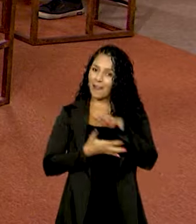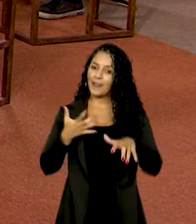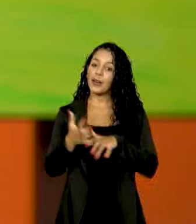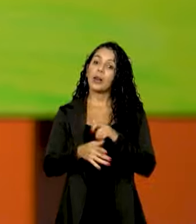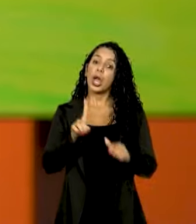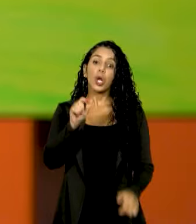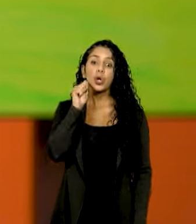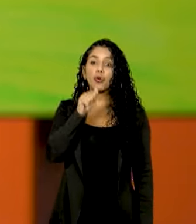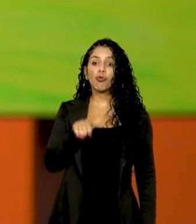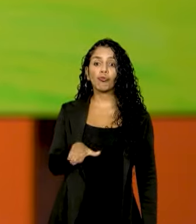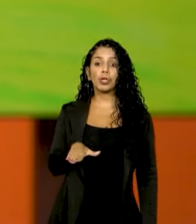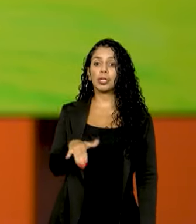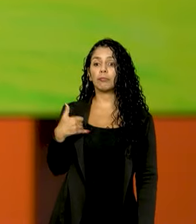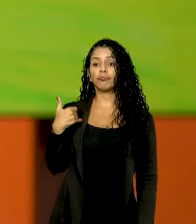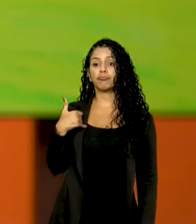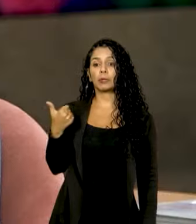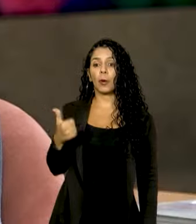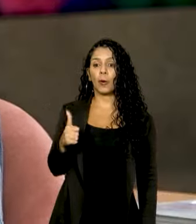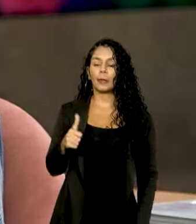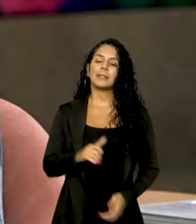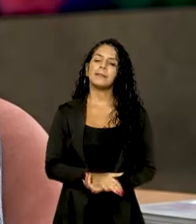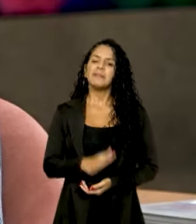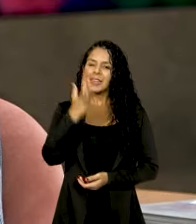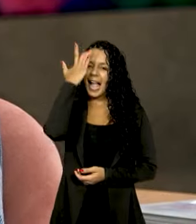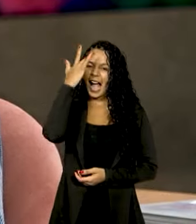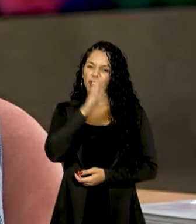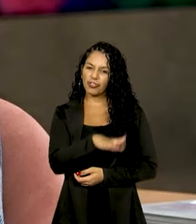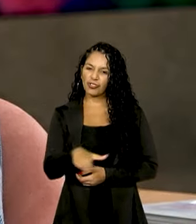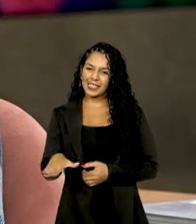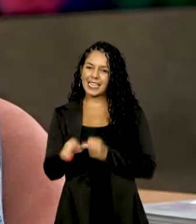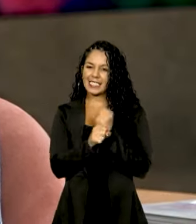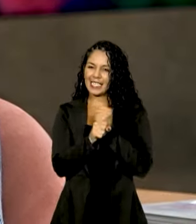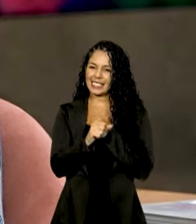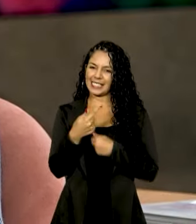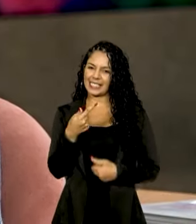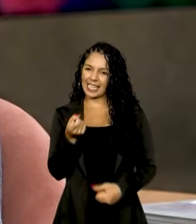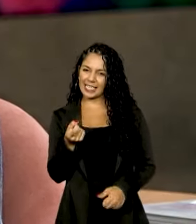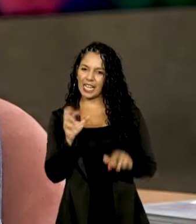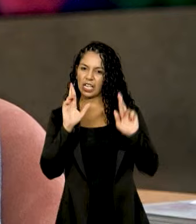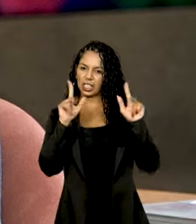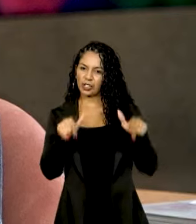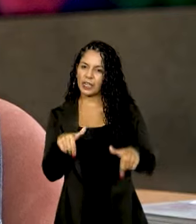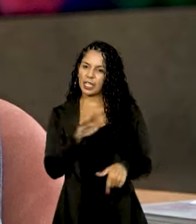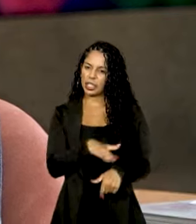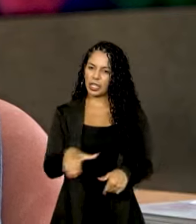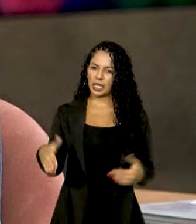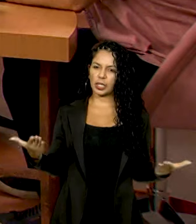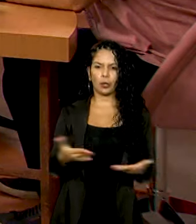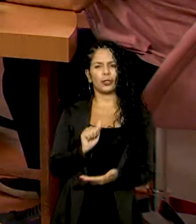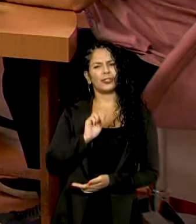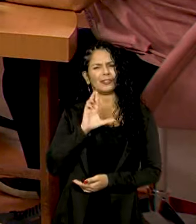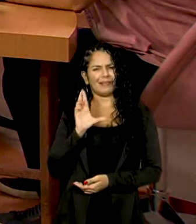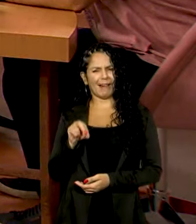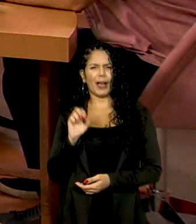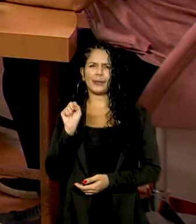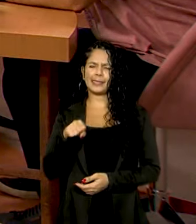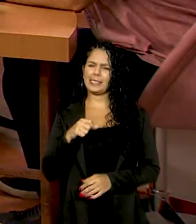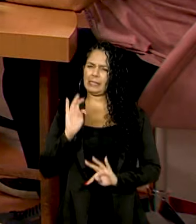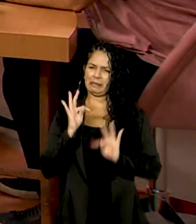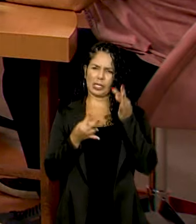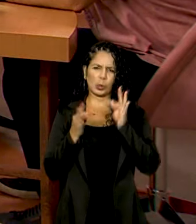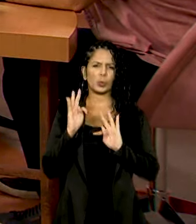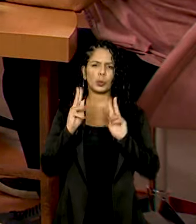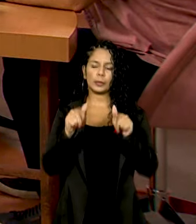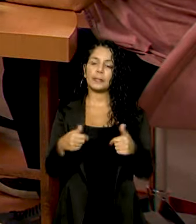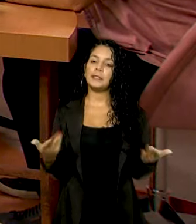uma menina de 11 anos. É. Você acha que as crianças dos anos 70 são diferentes das crianças hoje em dia? Claro que são, né? Sim. Com a tecnologia são. Toda, né?